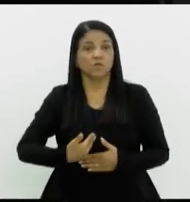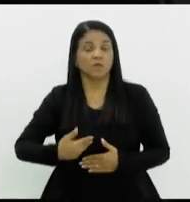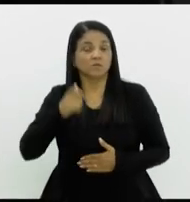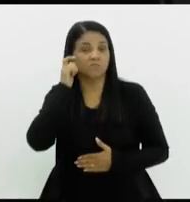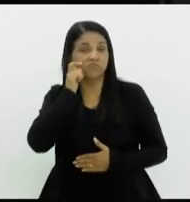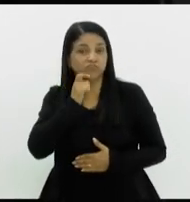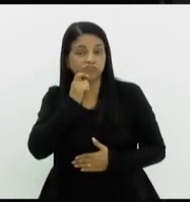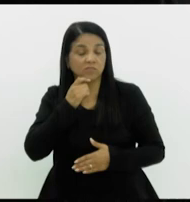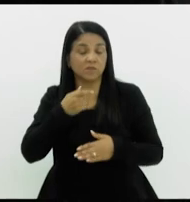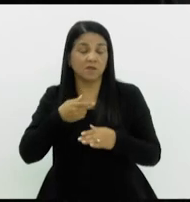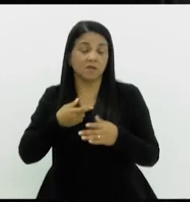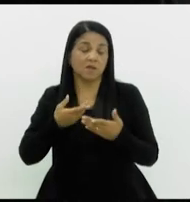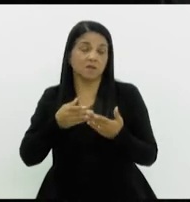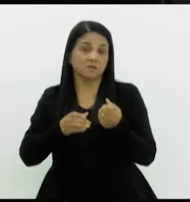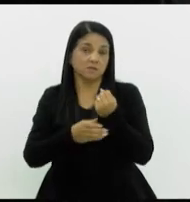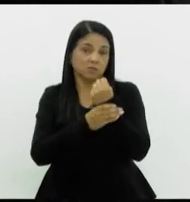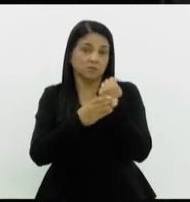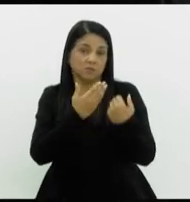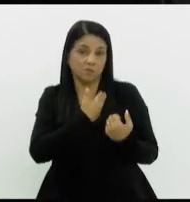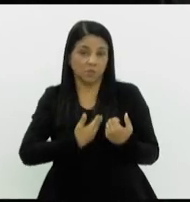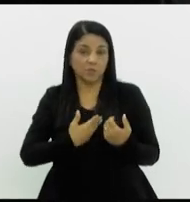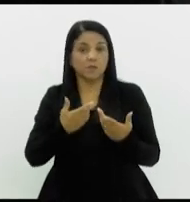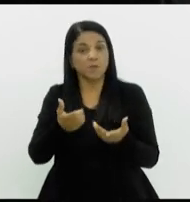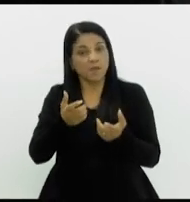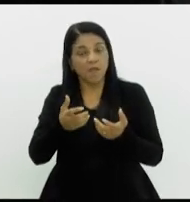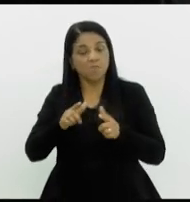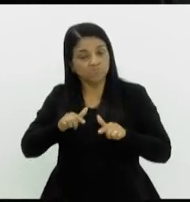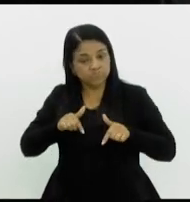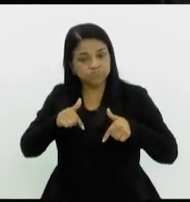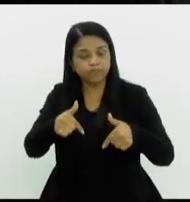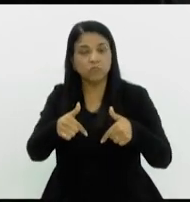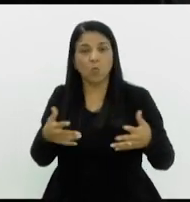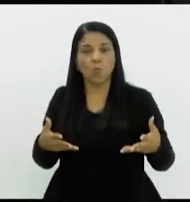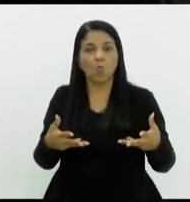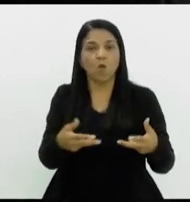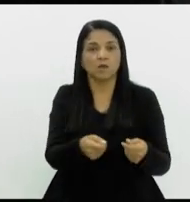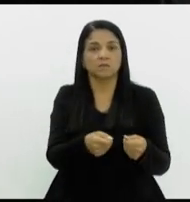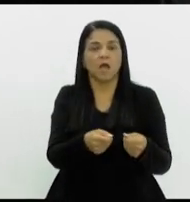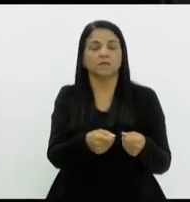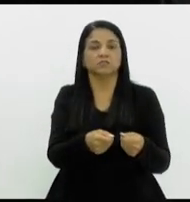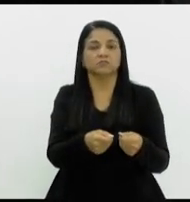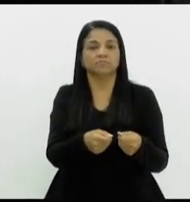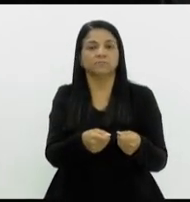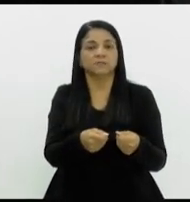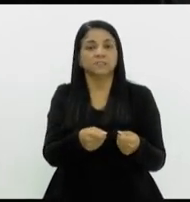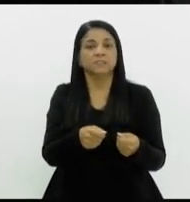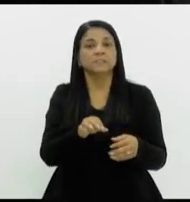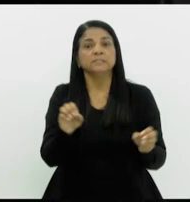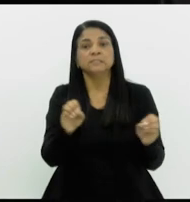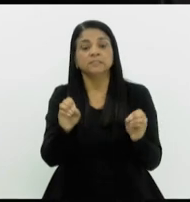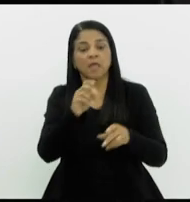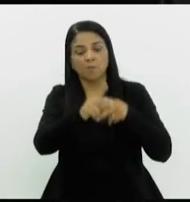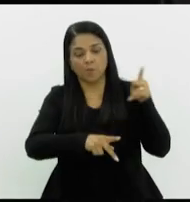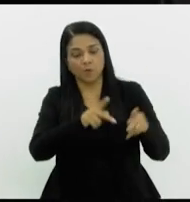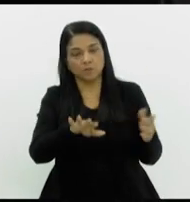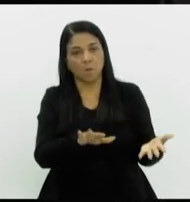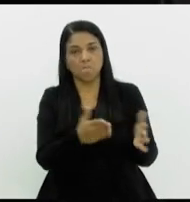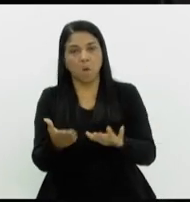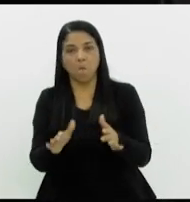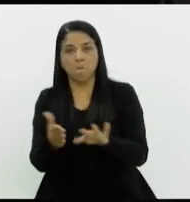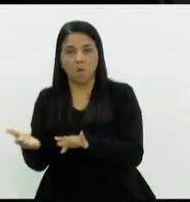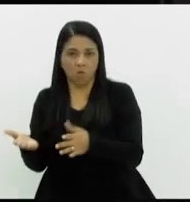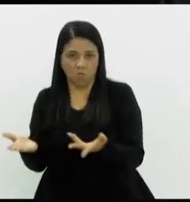Castro é em segurança pública, a gente quer maior eficácia, qualidade, sem que a vida da população do Estado do Rio de